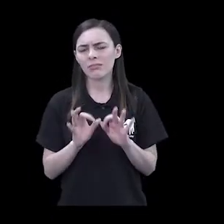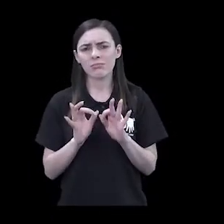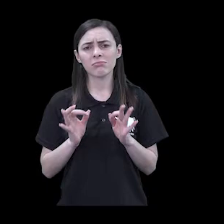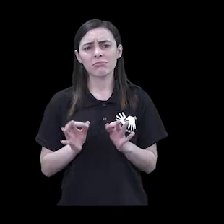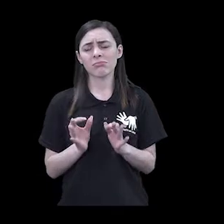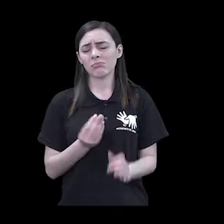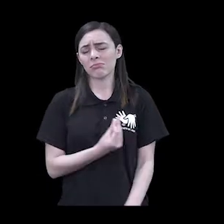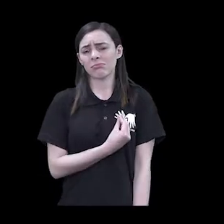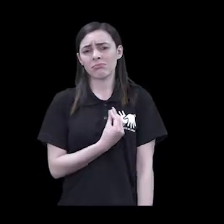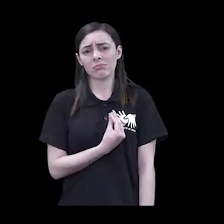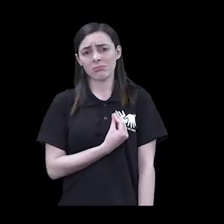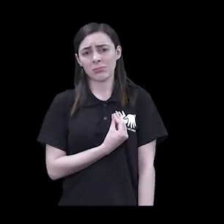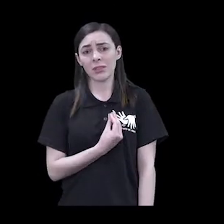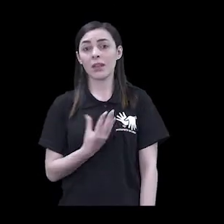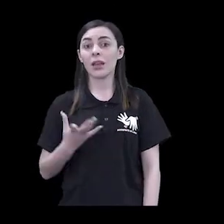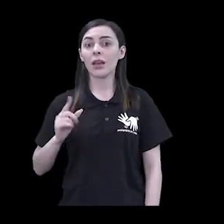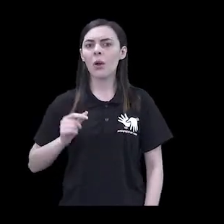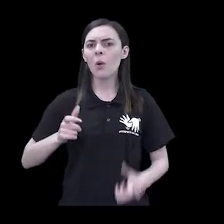planeta.